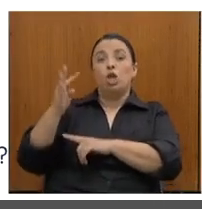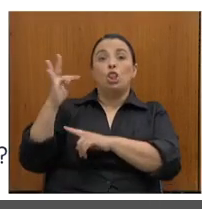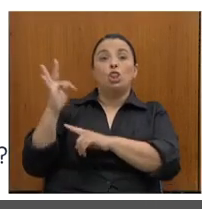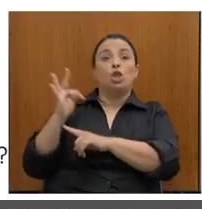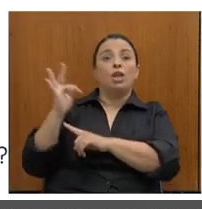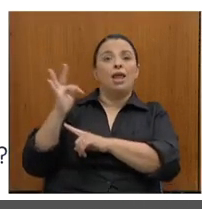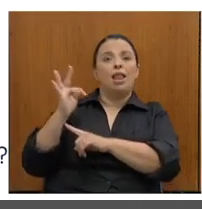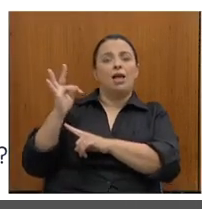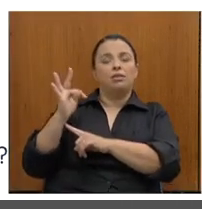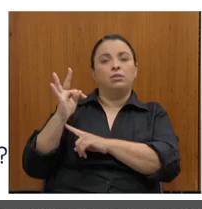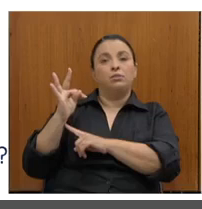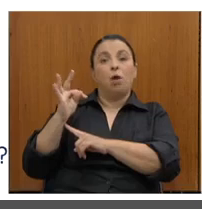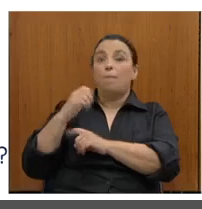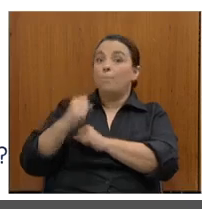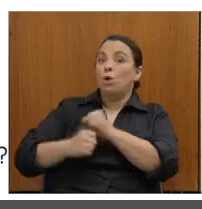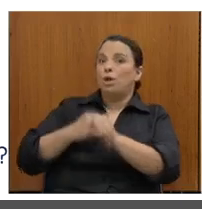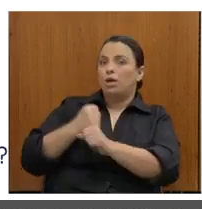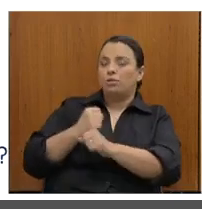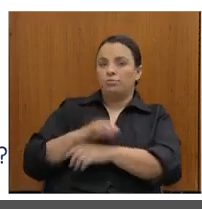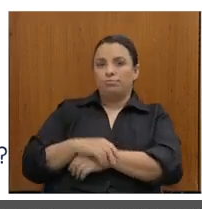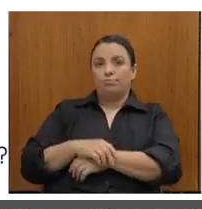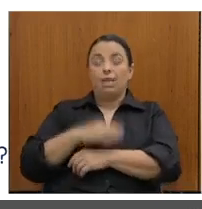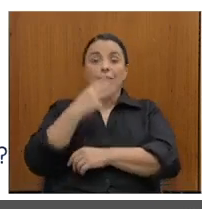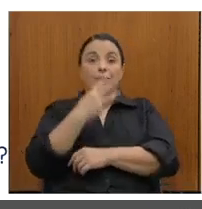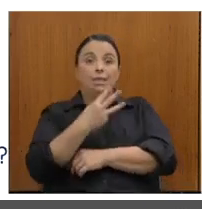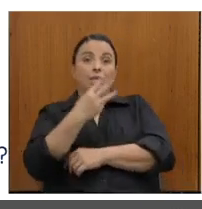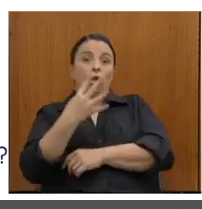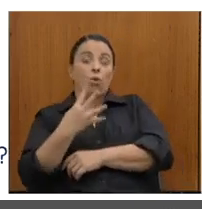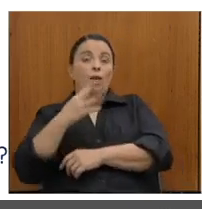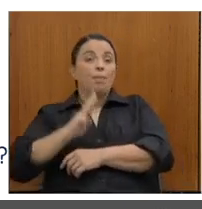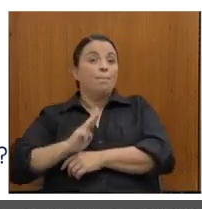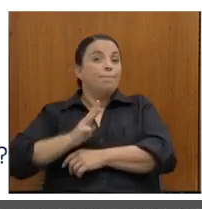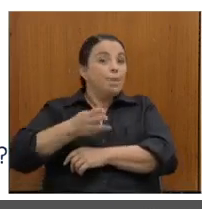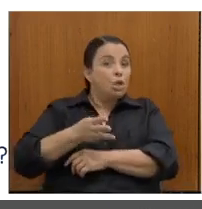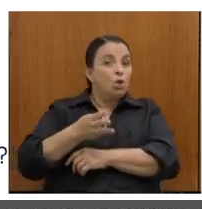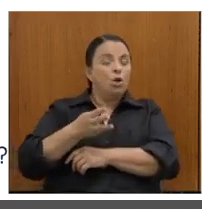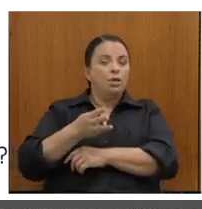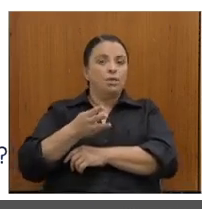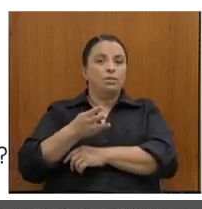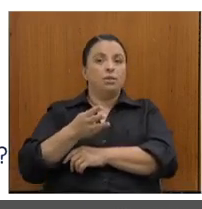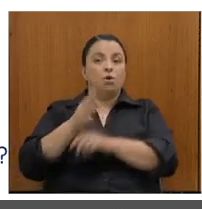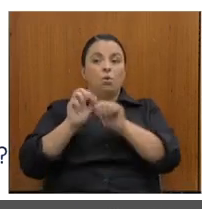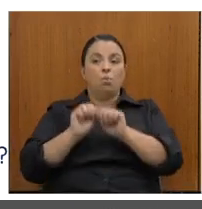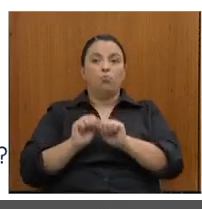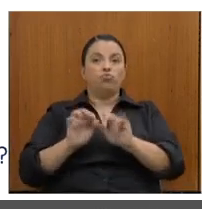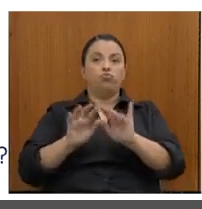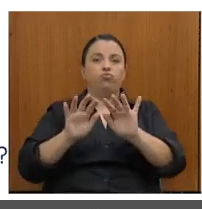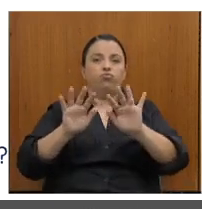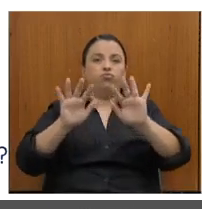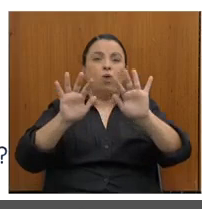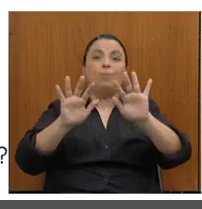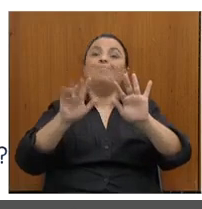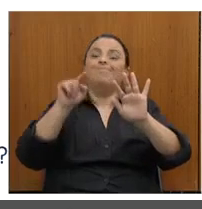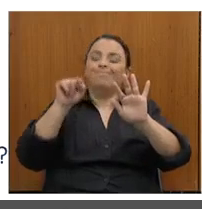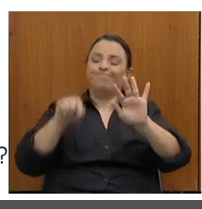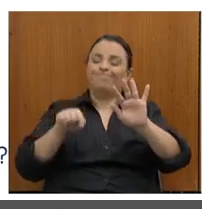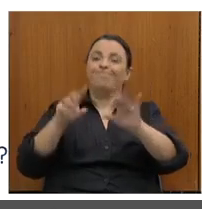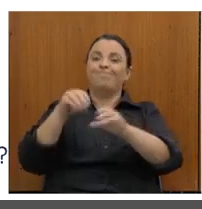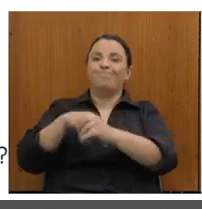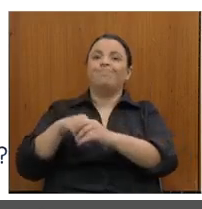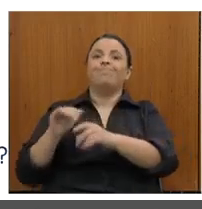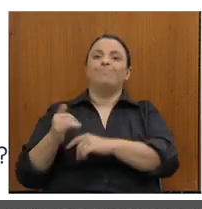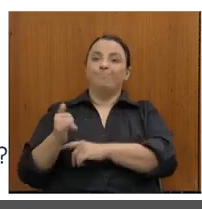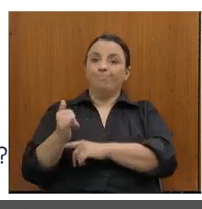bilhões é são emitidas originárias do setor de energia é muito